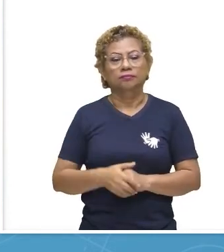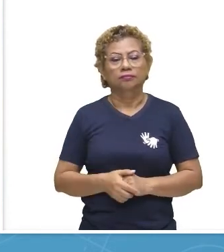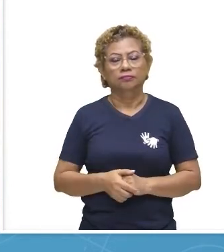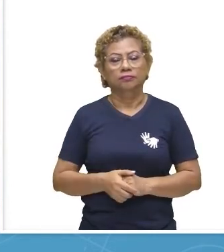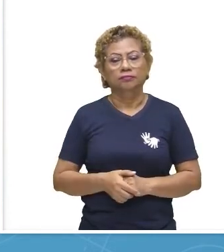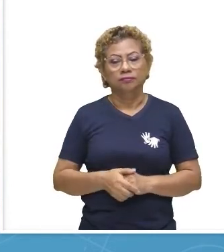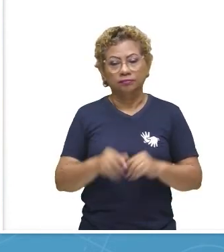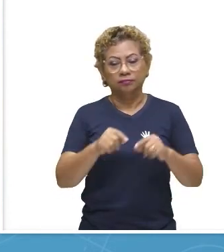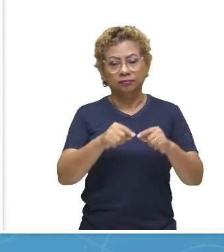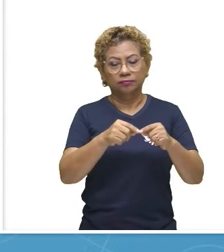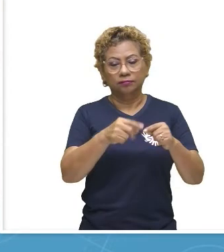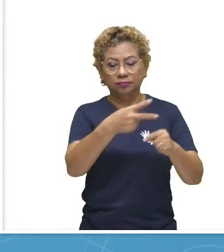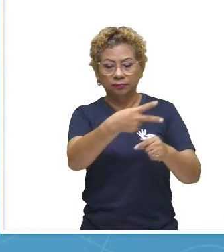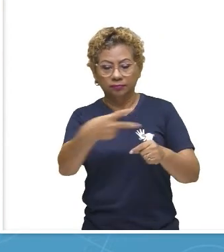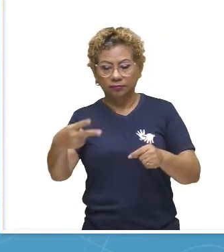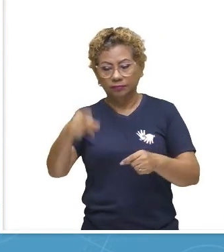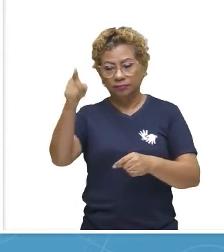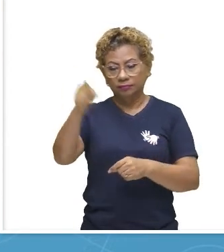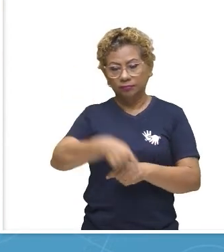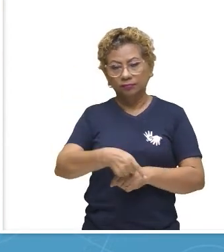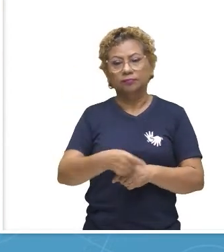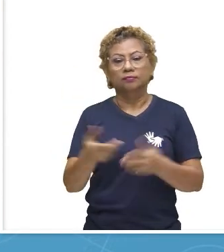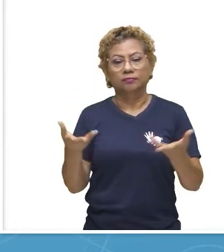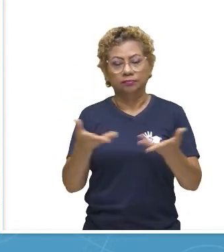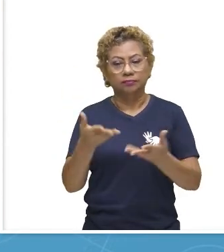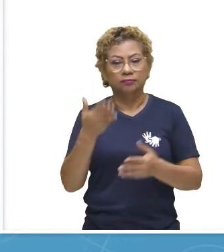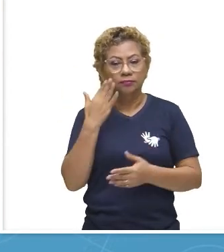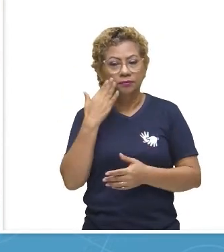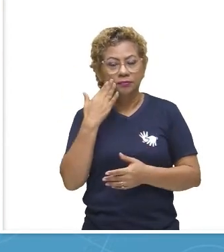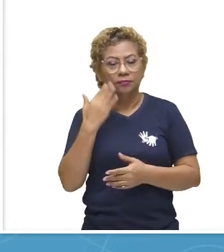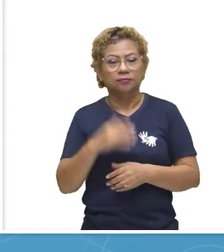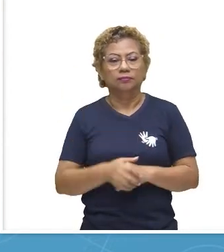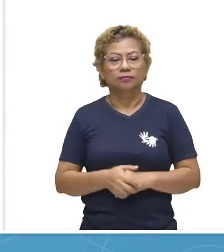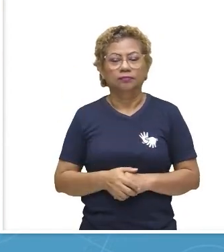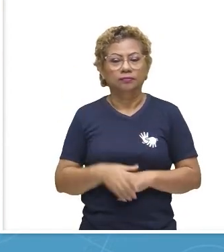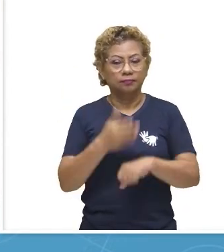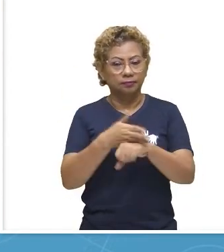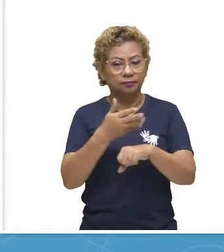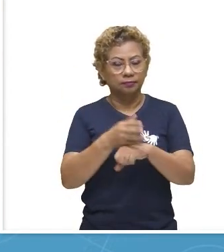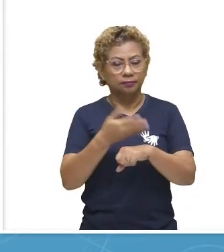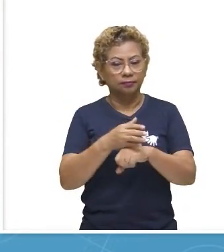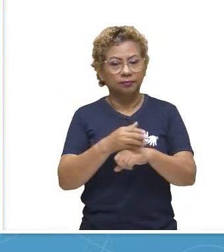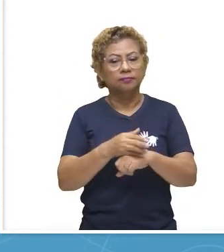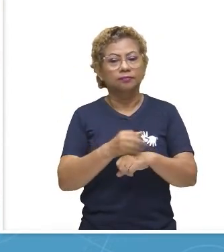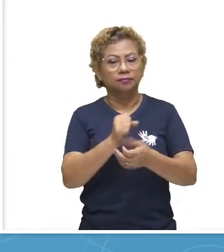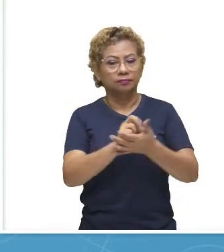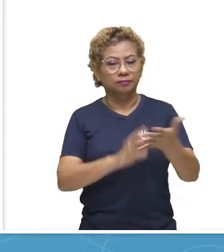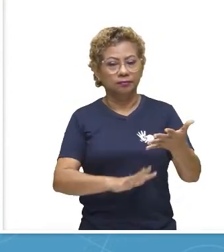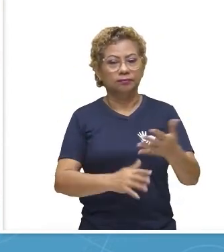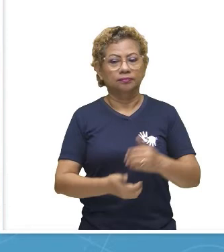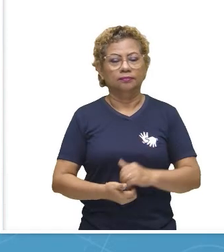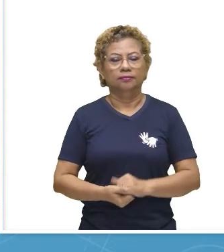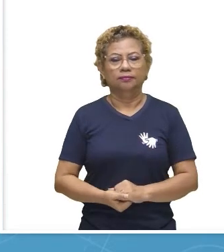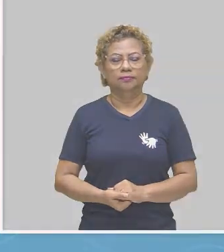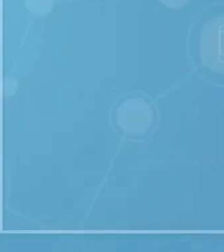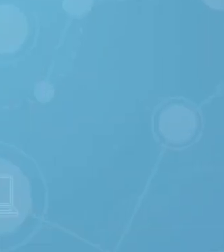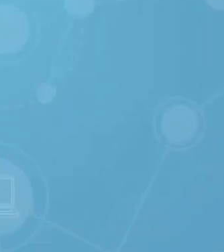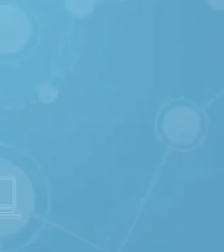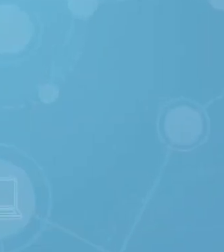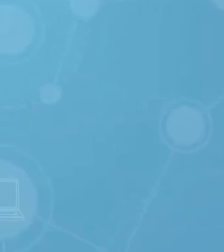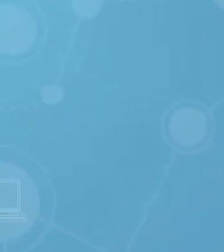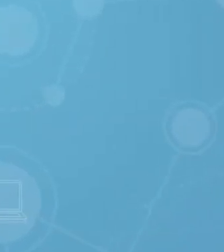uma reta transversal. E agora a gente vai ver qual é a nossa dinâmica local interativa.